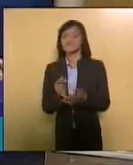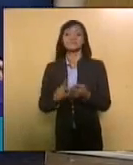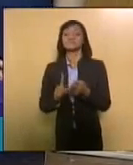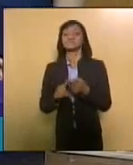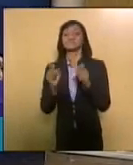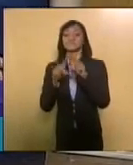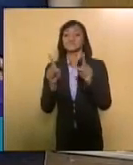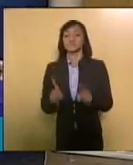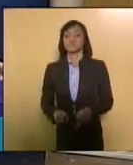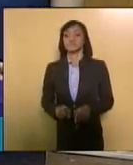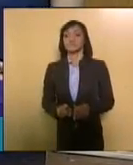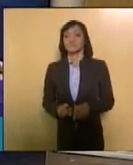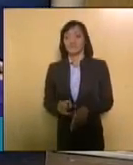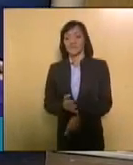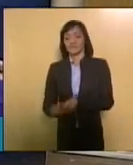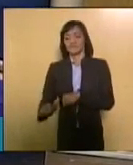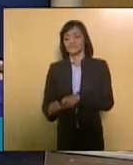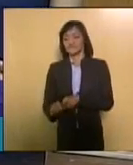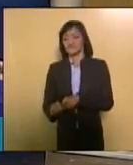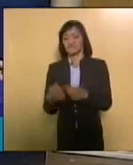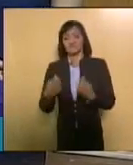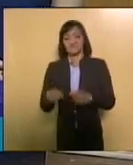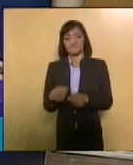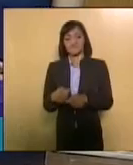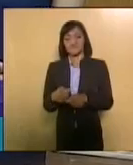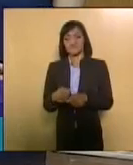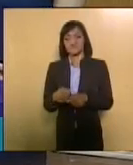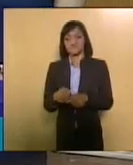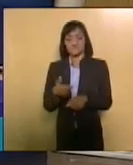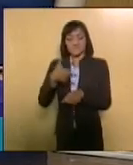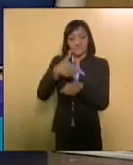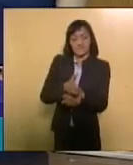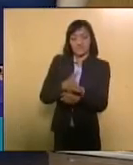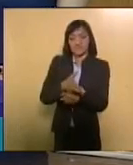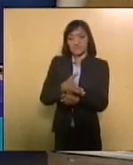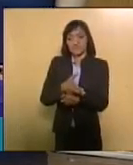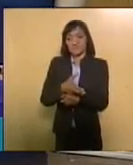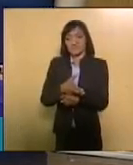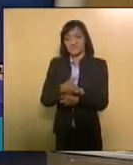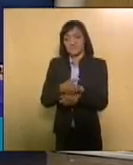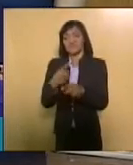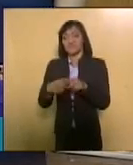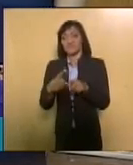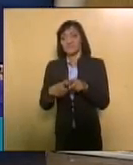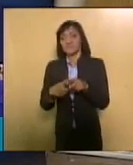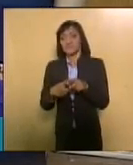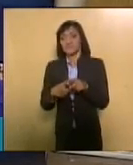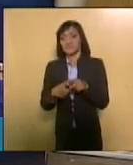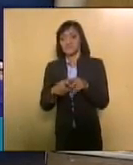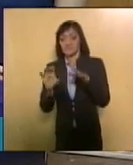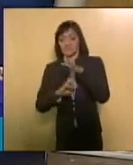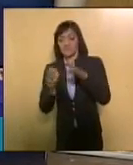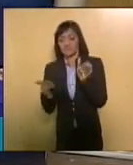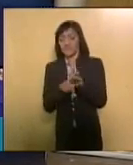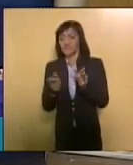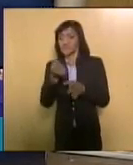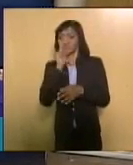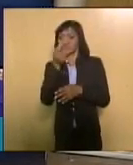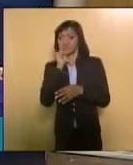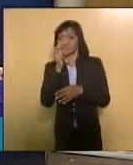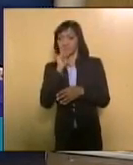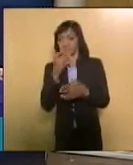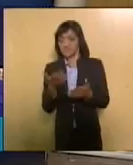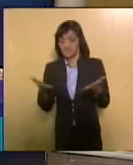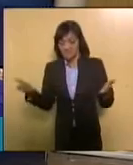da firma que querem dar volta no patrão tem que ser morto porque senão a firma vai a falência a firma do narcotráfico então a droga é um problema